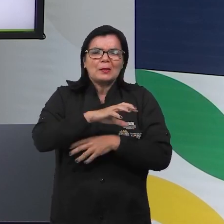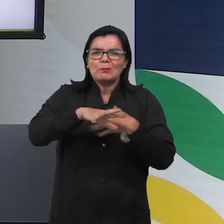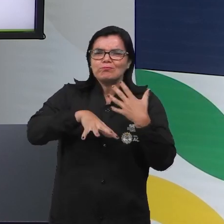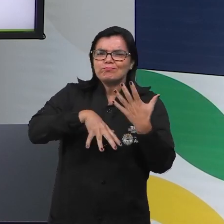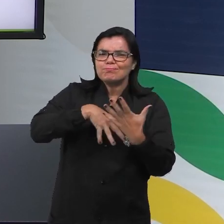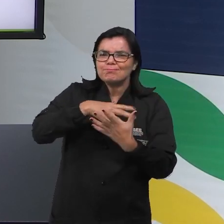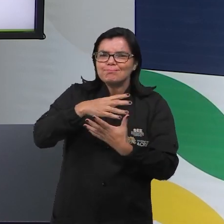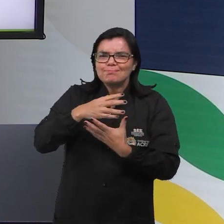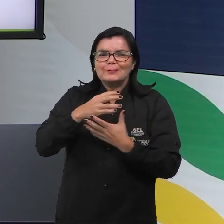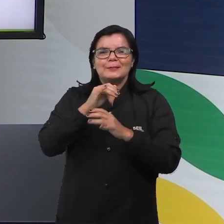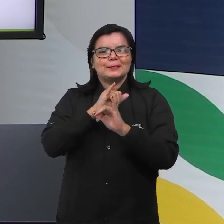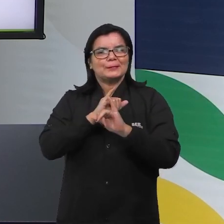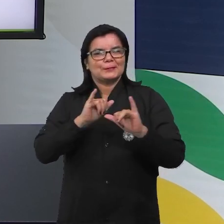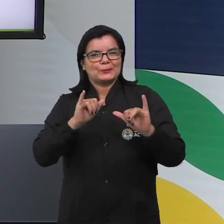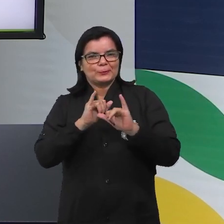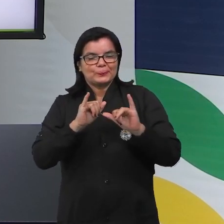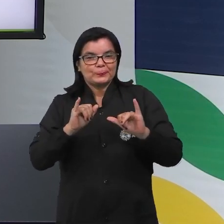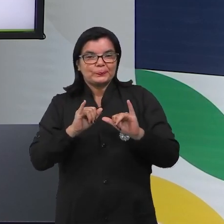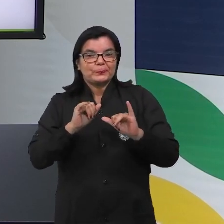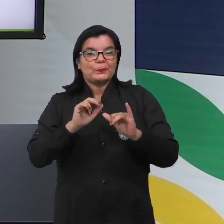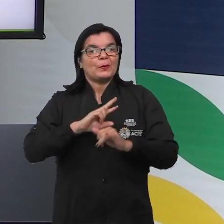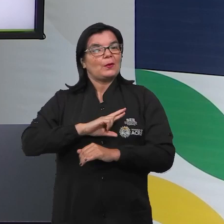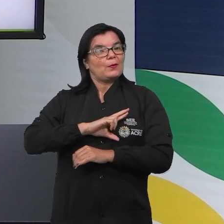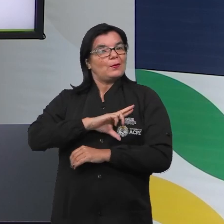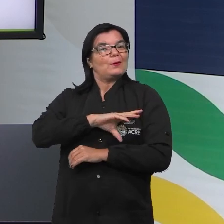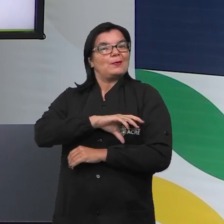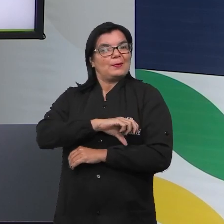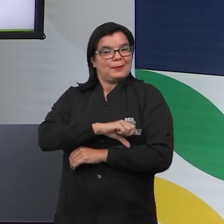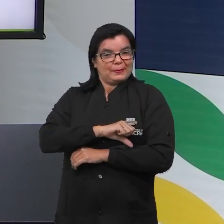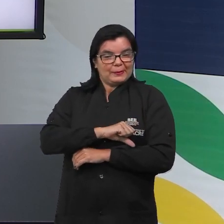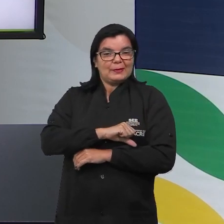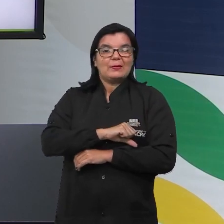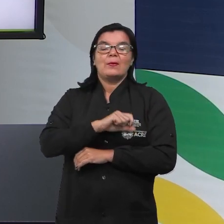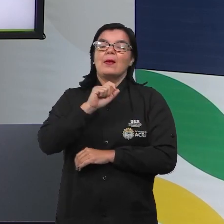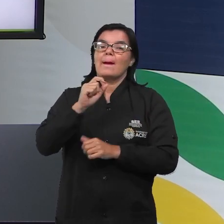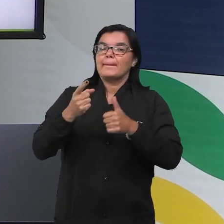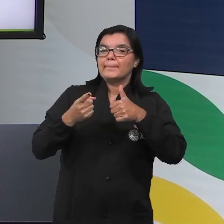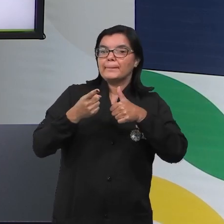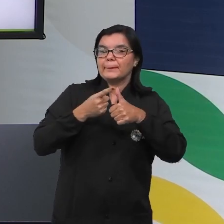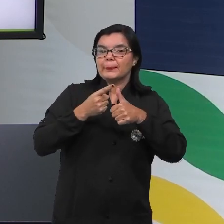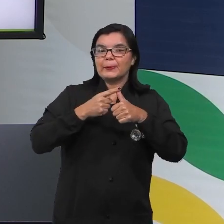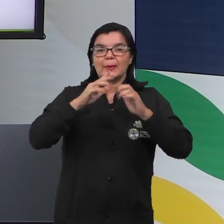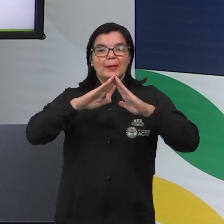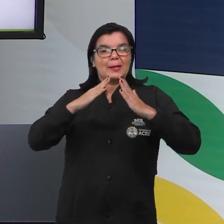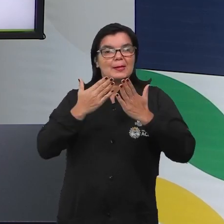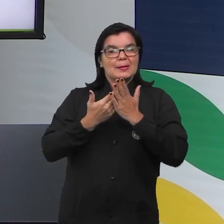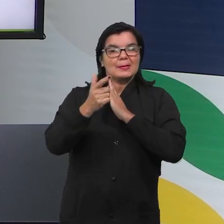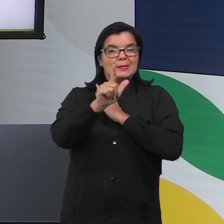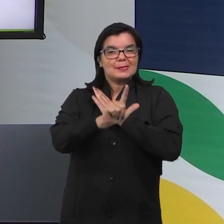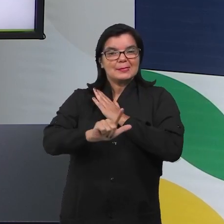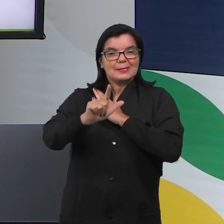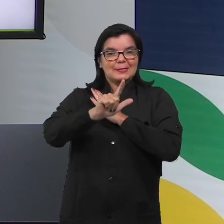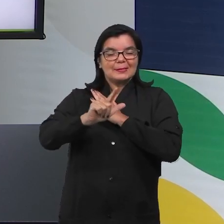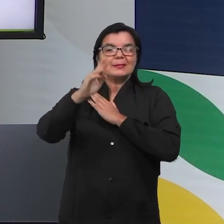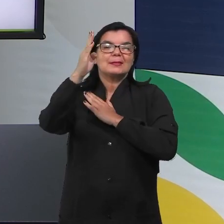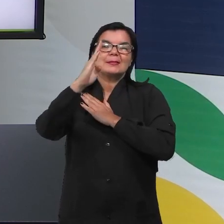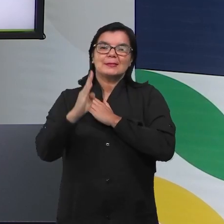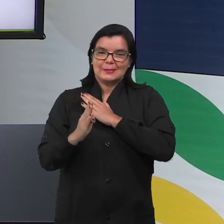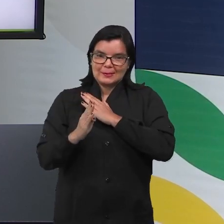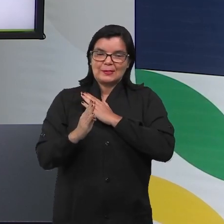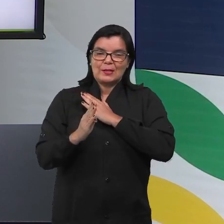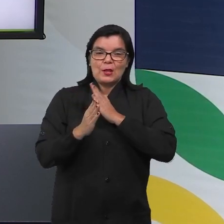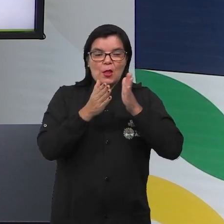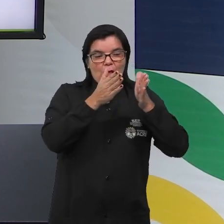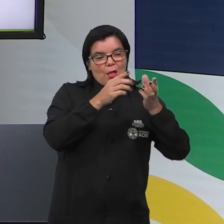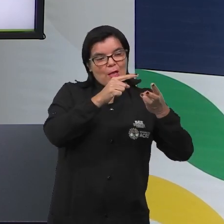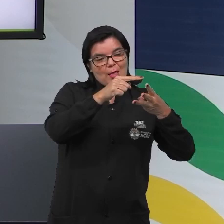essas informações. O romantismo, pessoal, foi a primeira escola literária brasileira. Foi